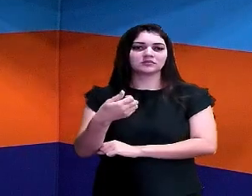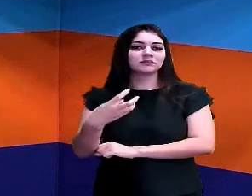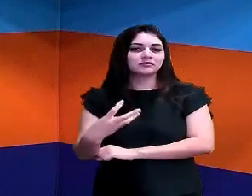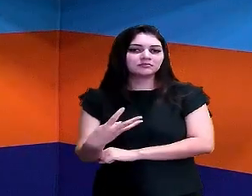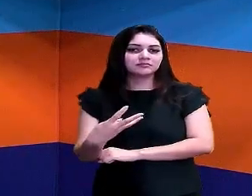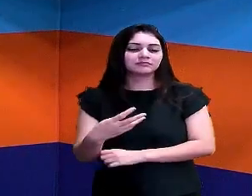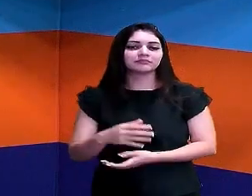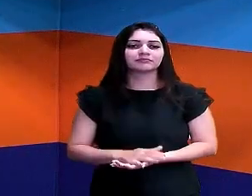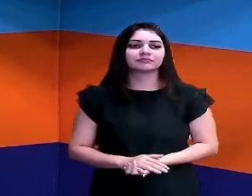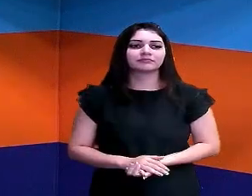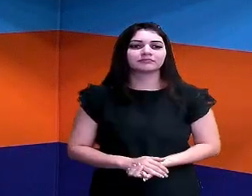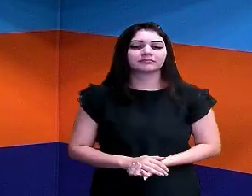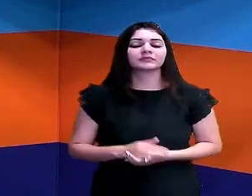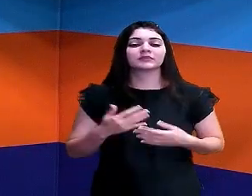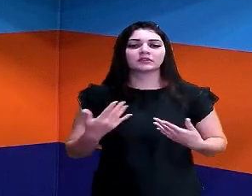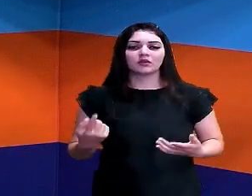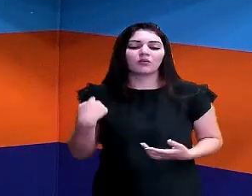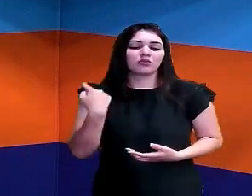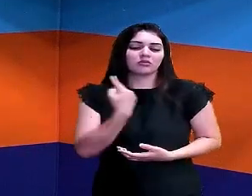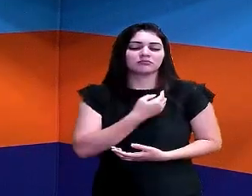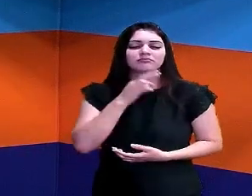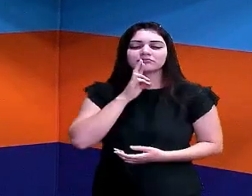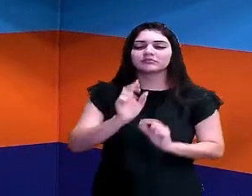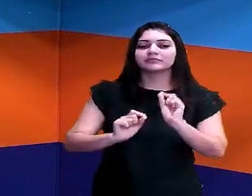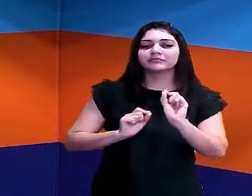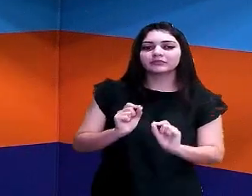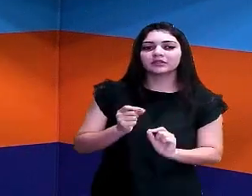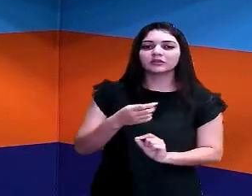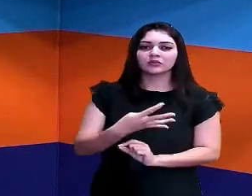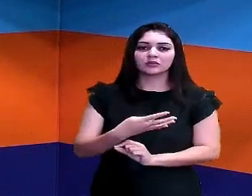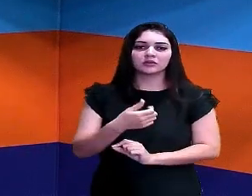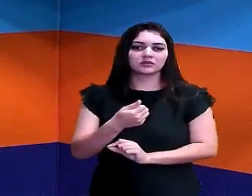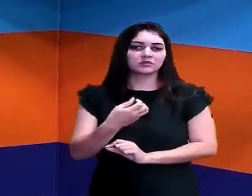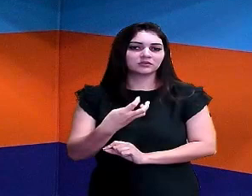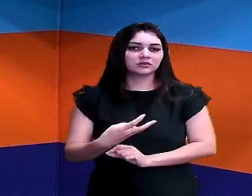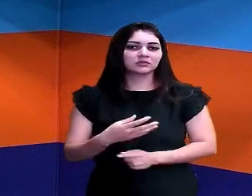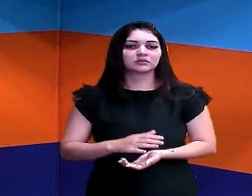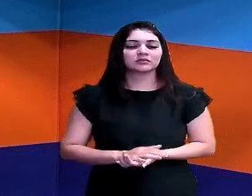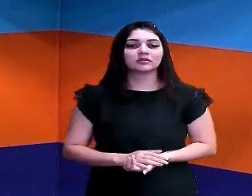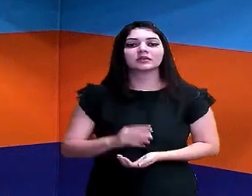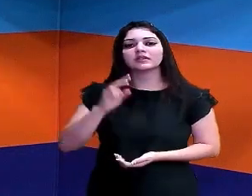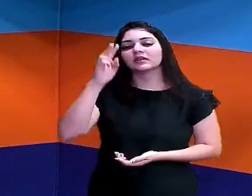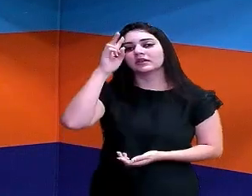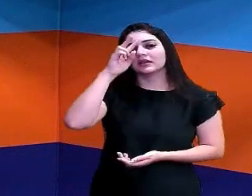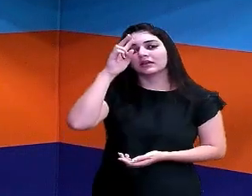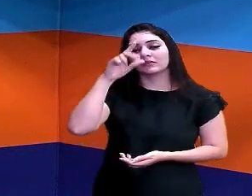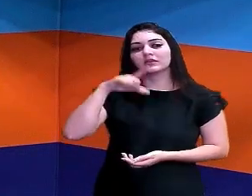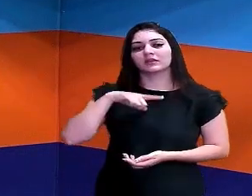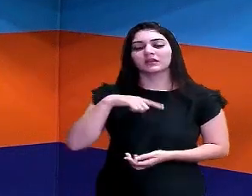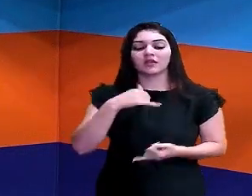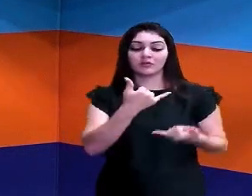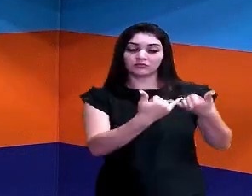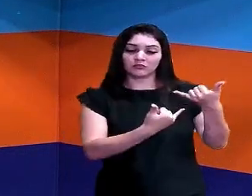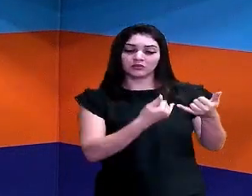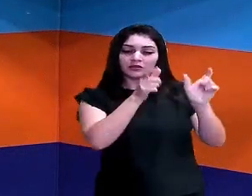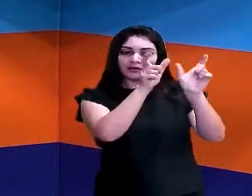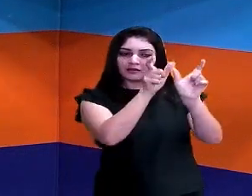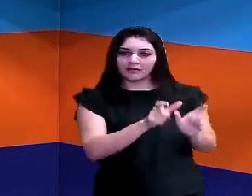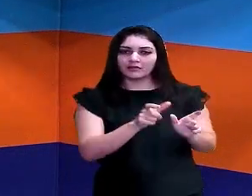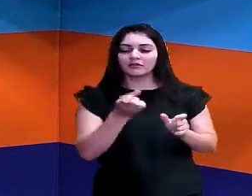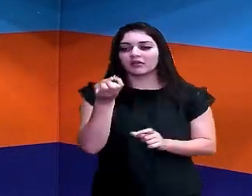413. Então, a nossa resposta é 413. Lembra, tem os brinquedos,